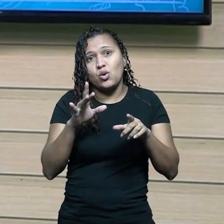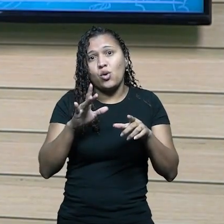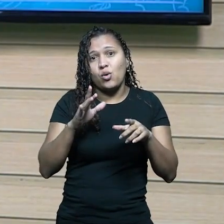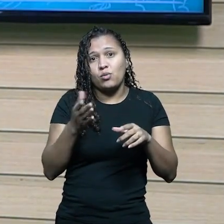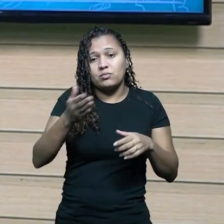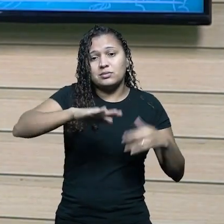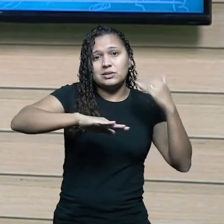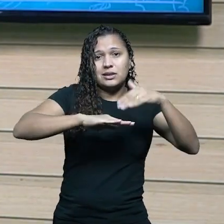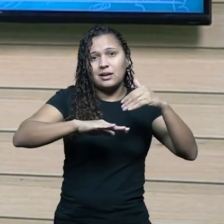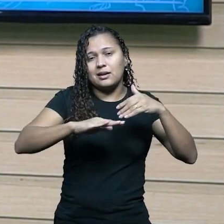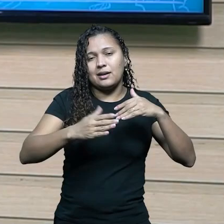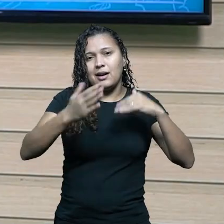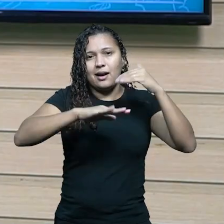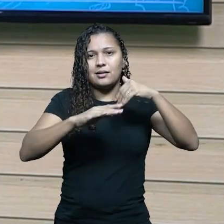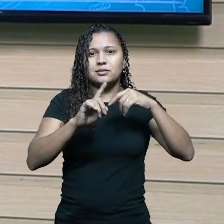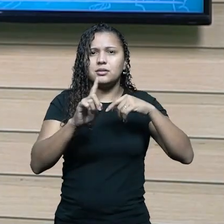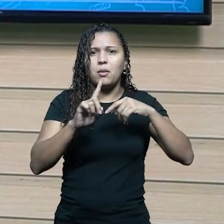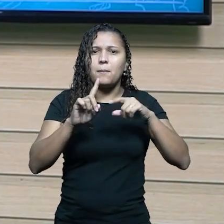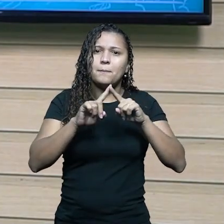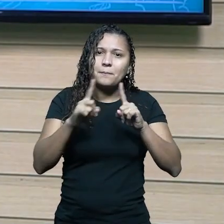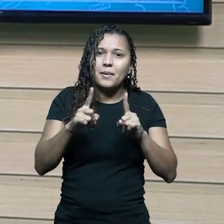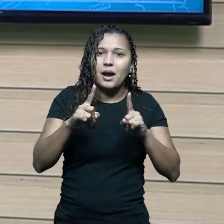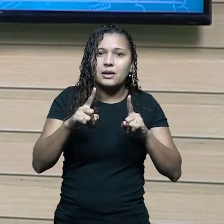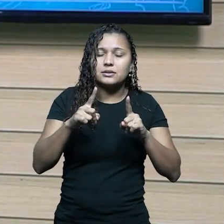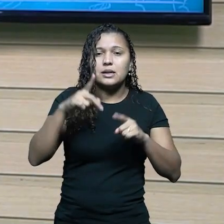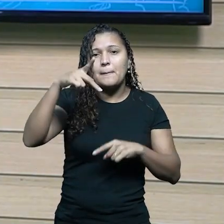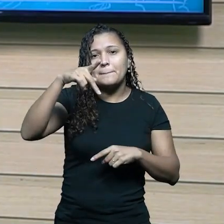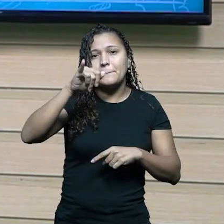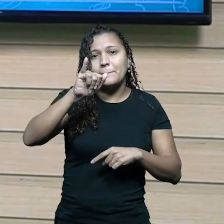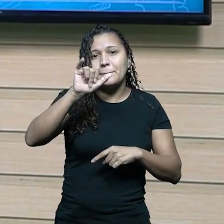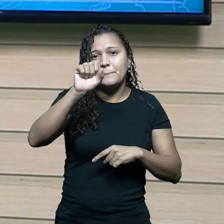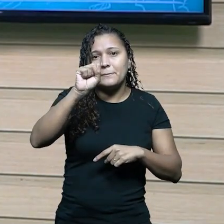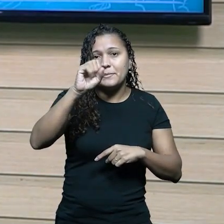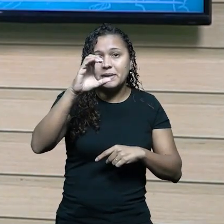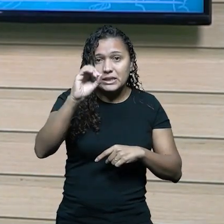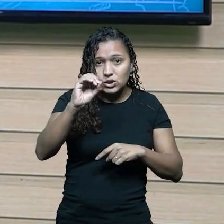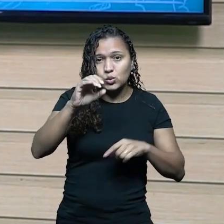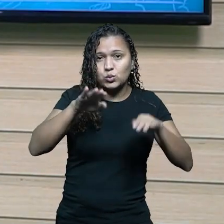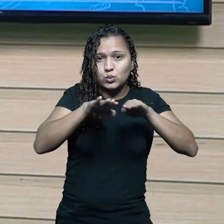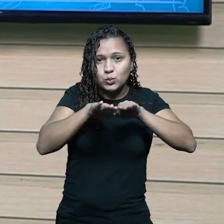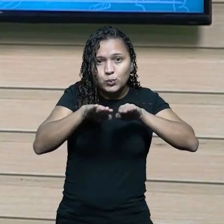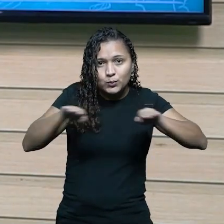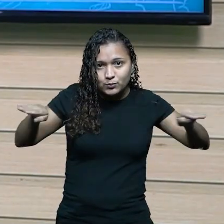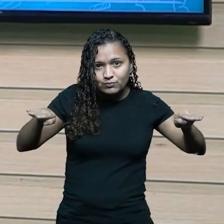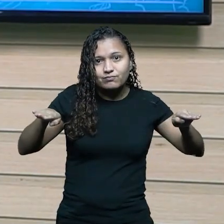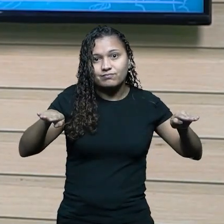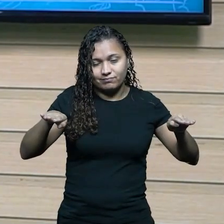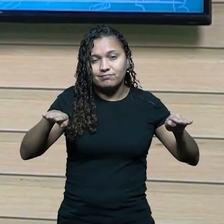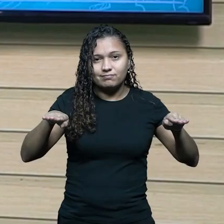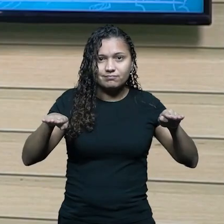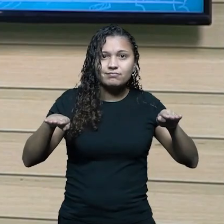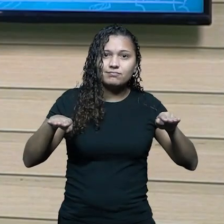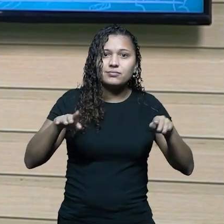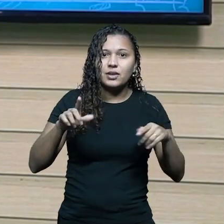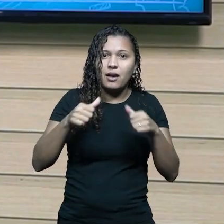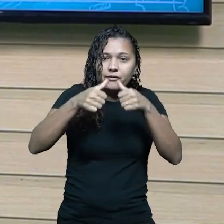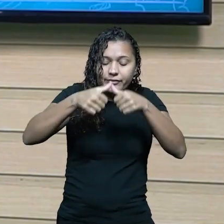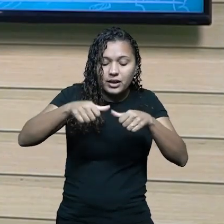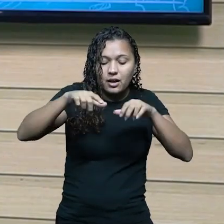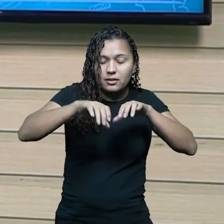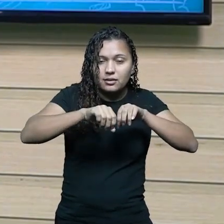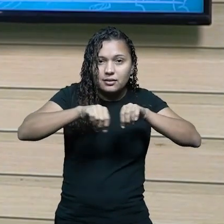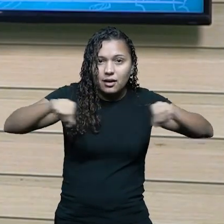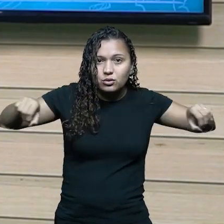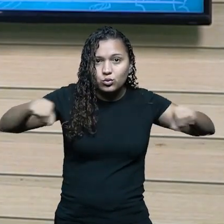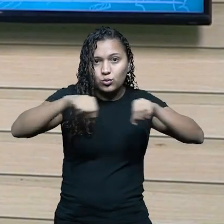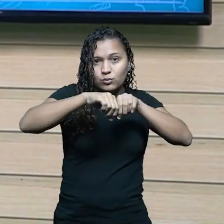exatamente soterrado, mas numa parte, no piso inferior do solo ali, onde